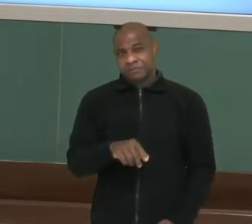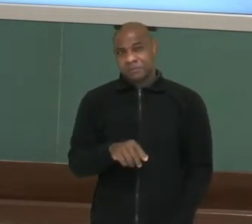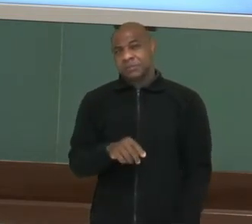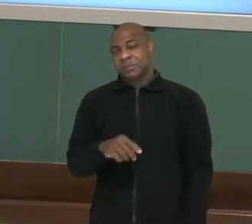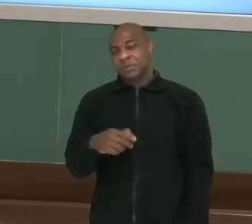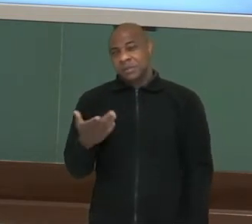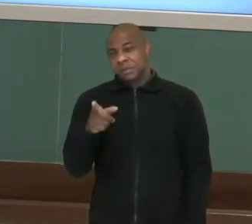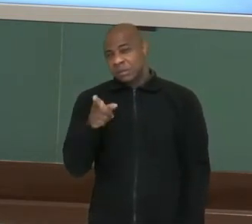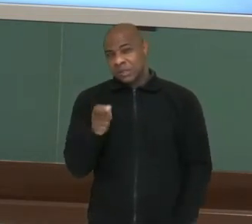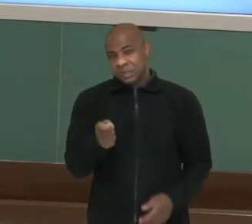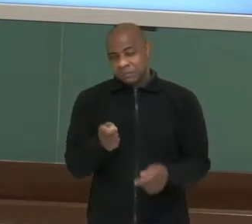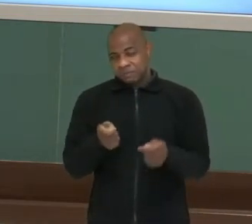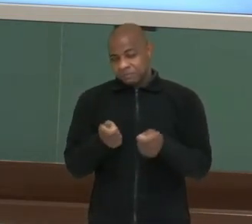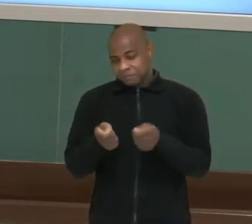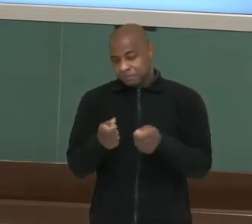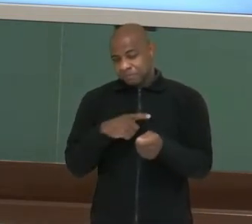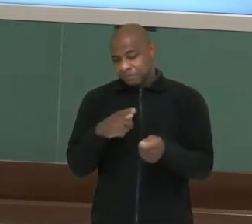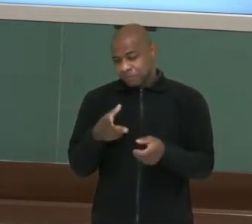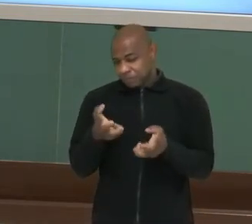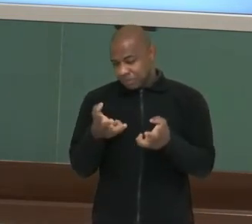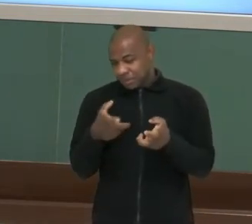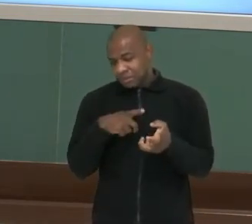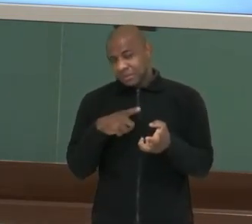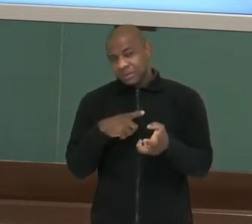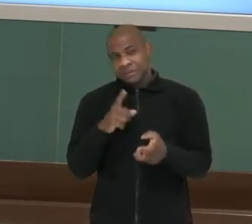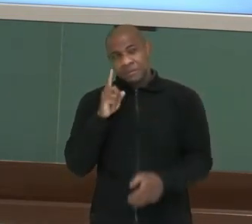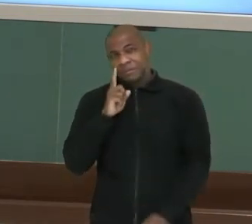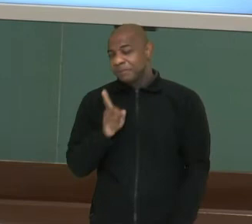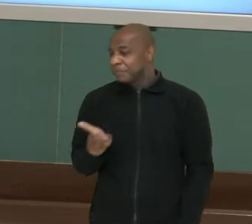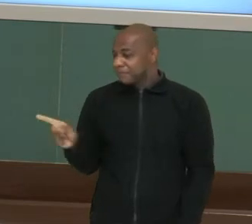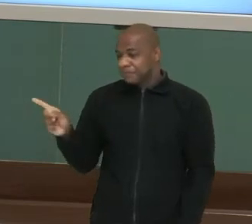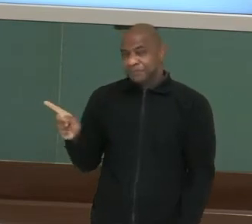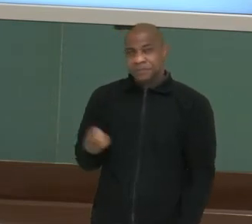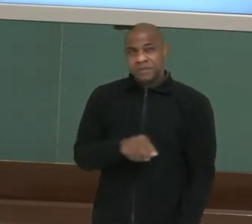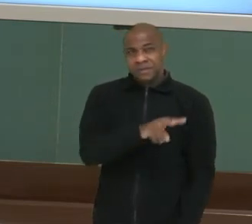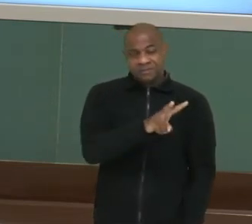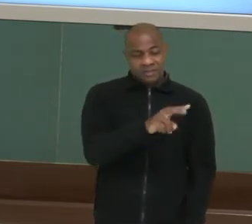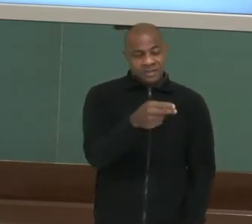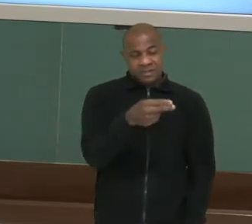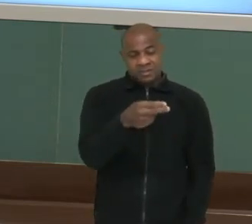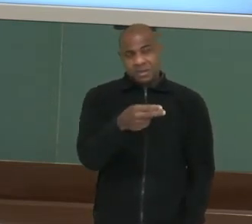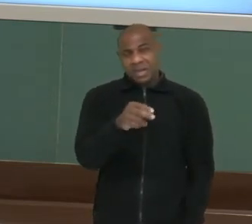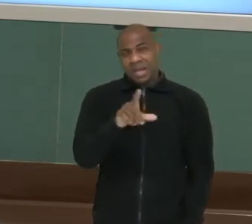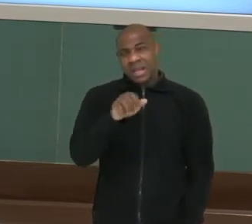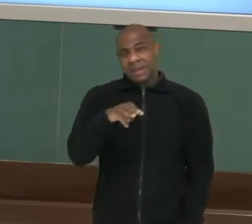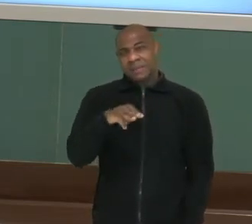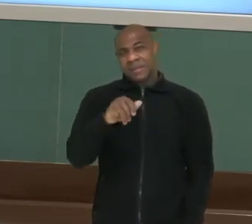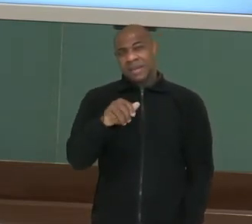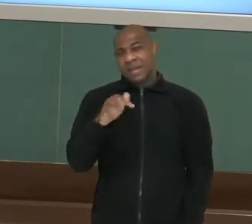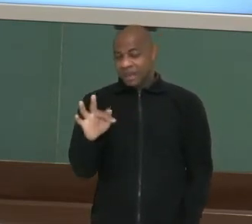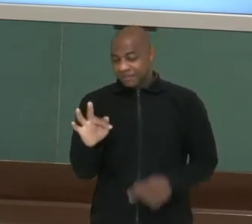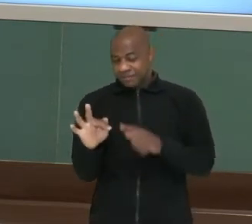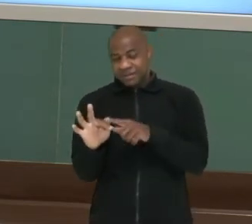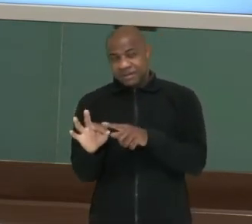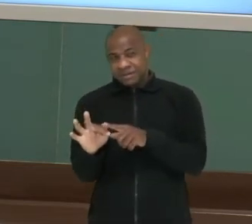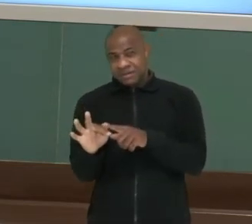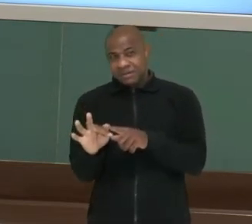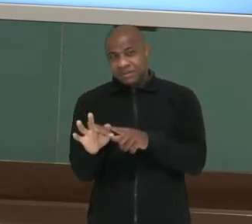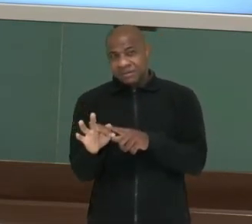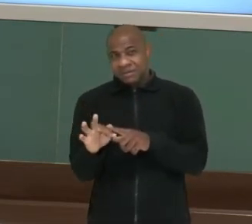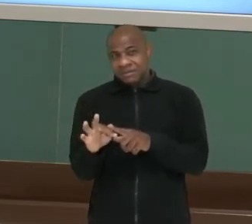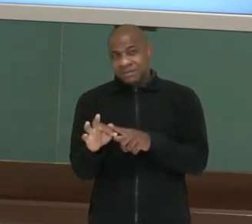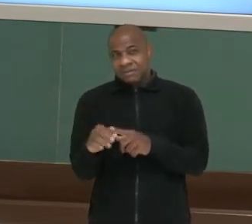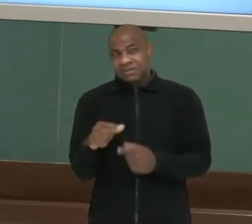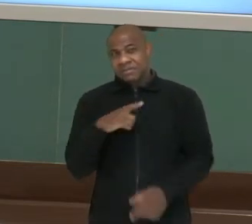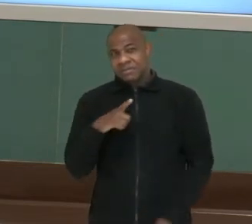você manipular aquela equação V igual a lambda F, e você isolar o F, você vai passar o lambda